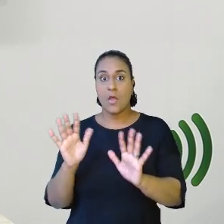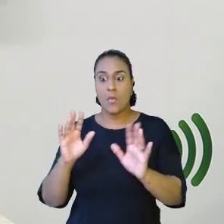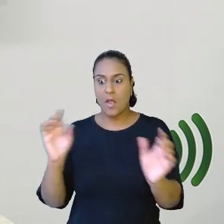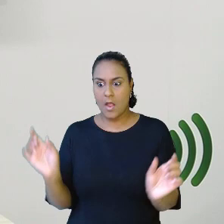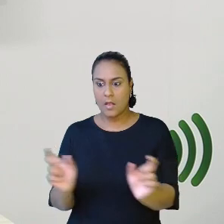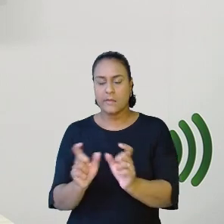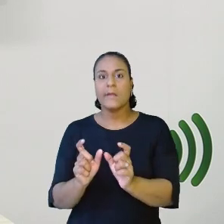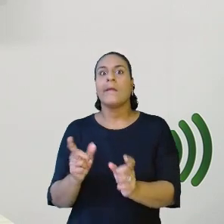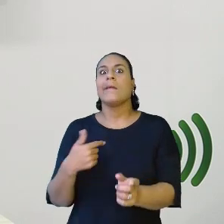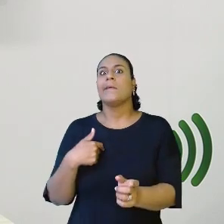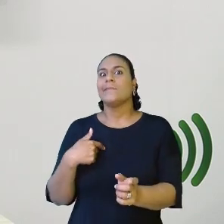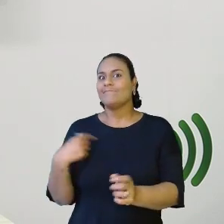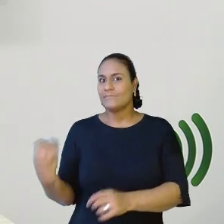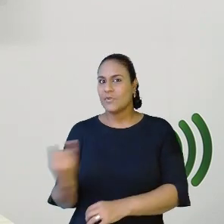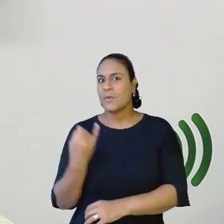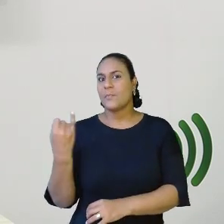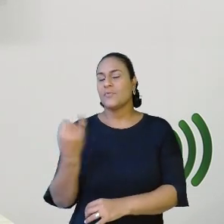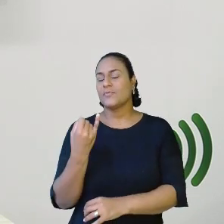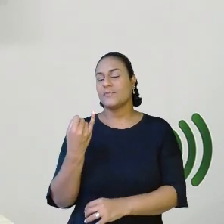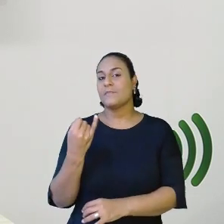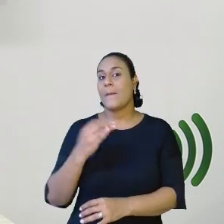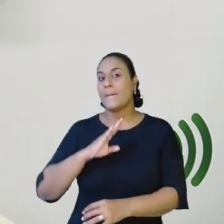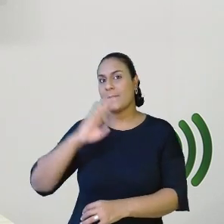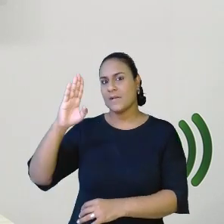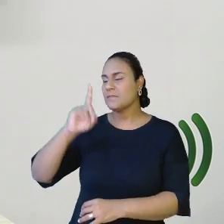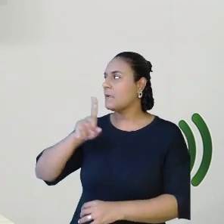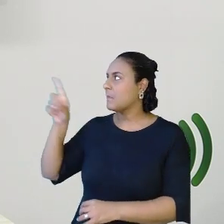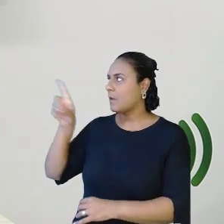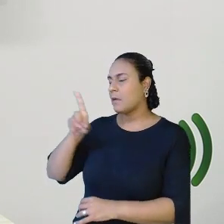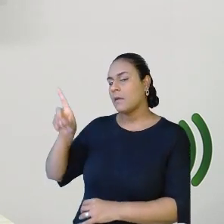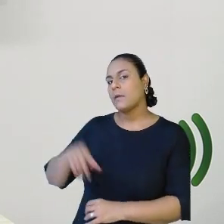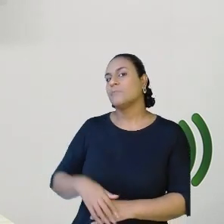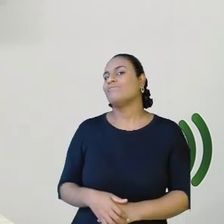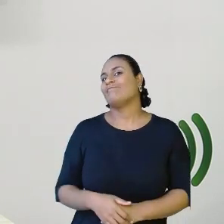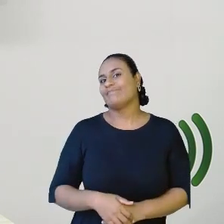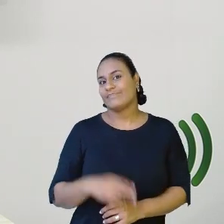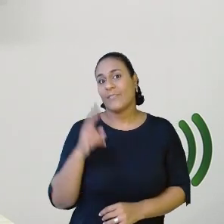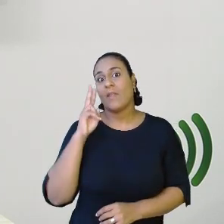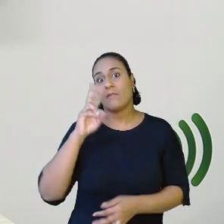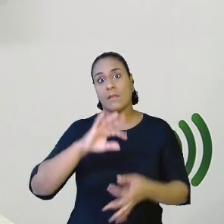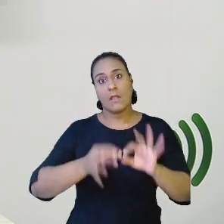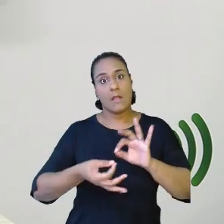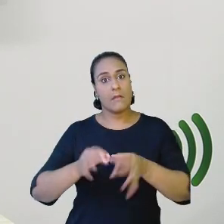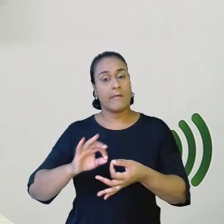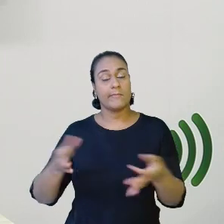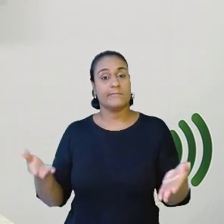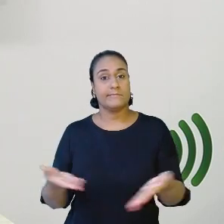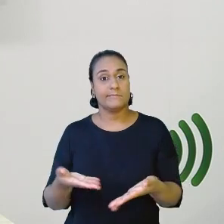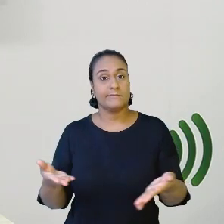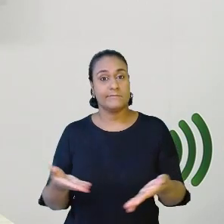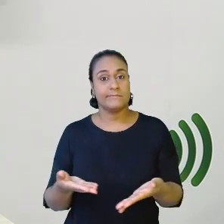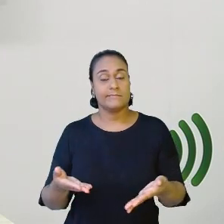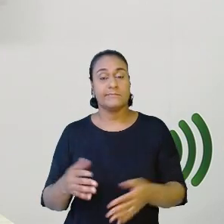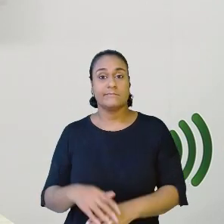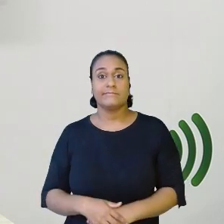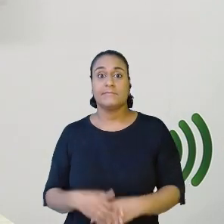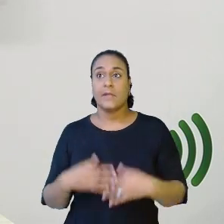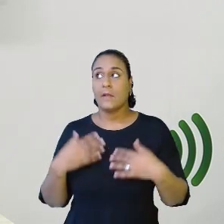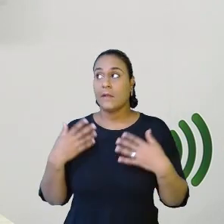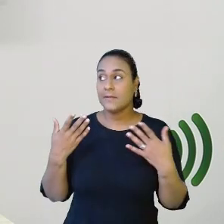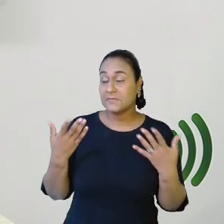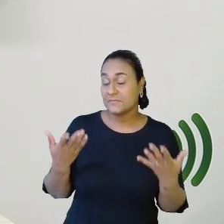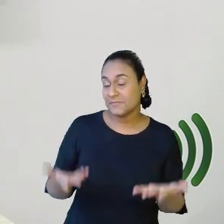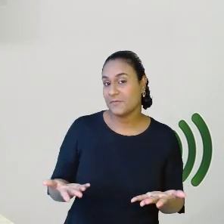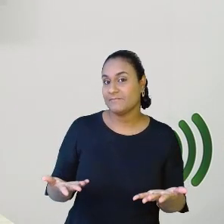muito importantes e principalmente para os atletas. E agora nós estamos vendo aí com as Olimpíadas. E por falar